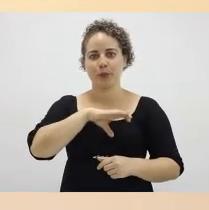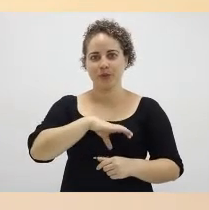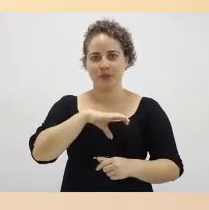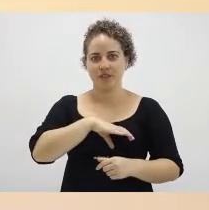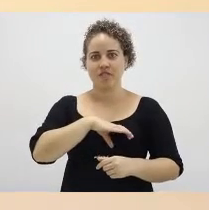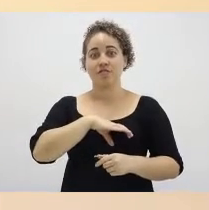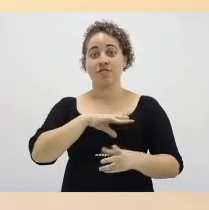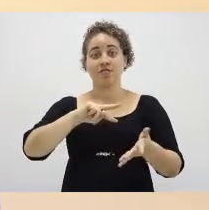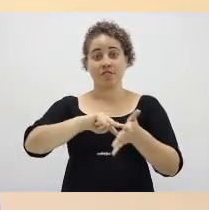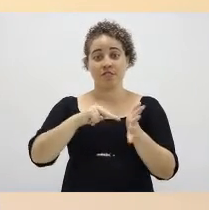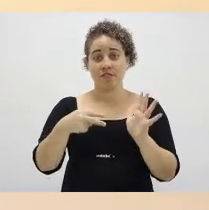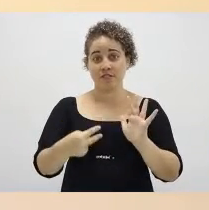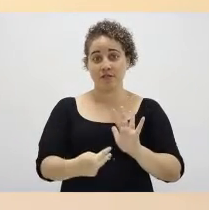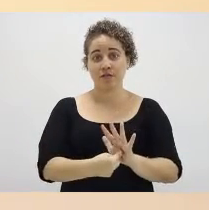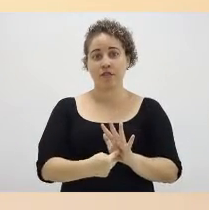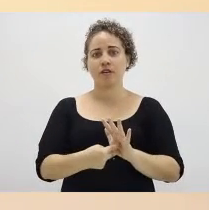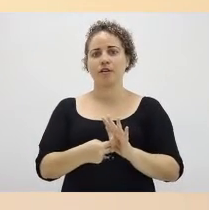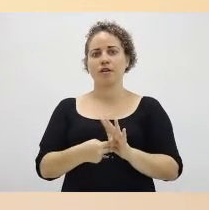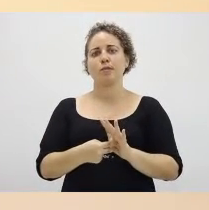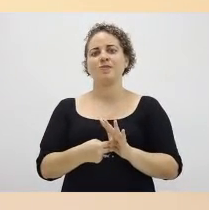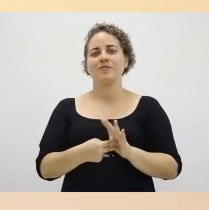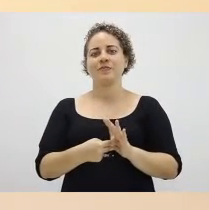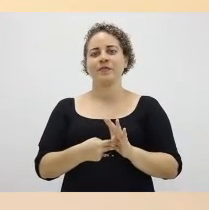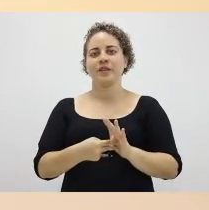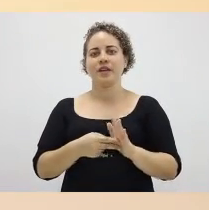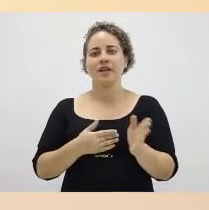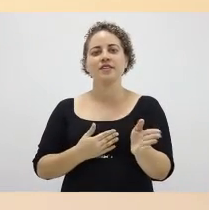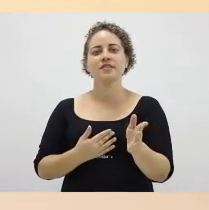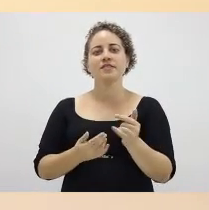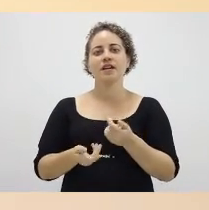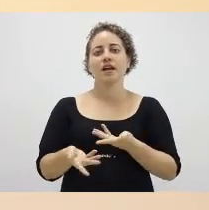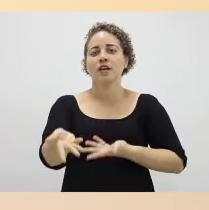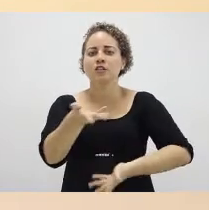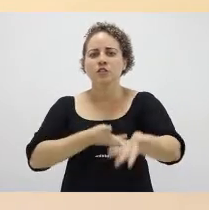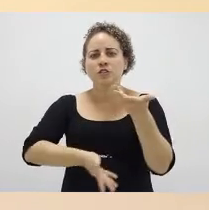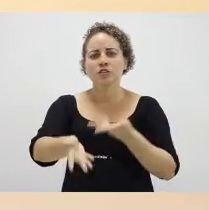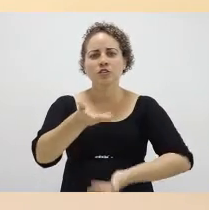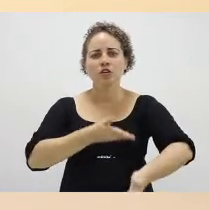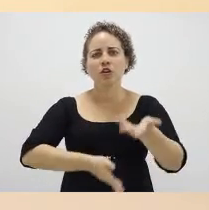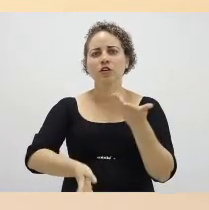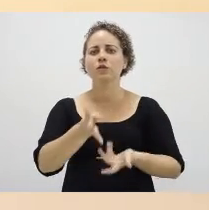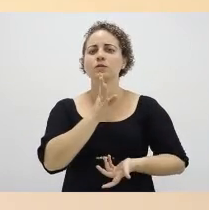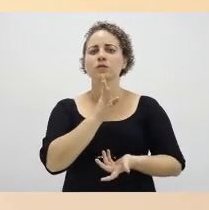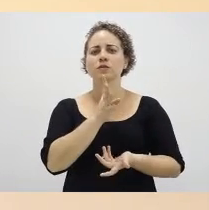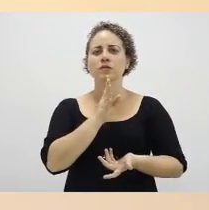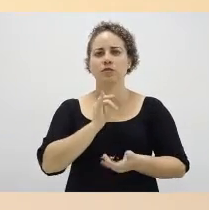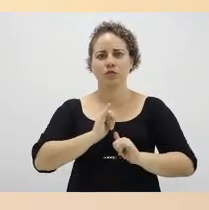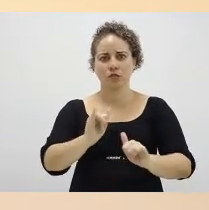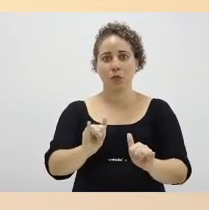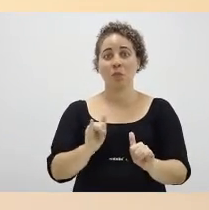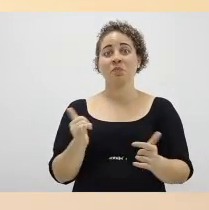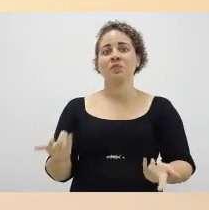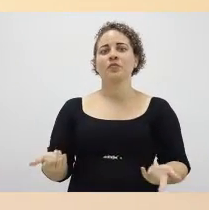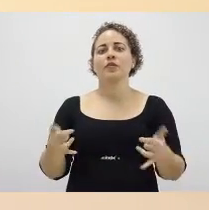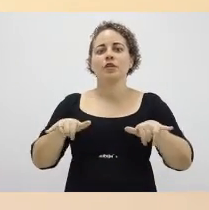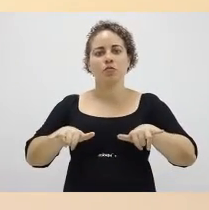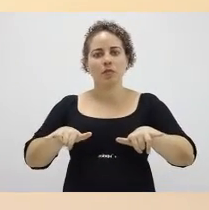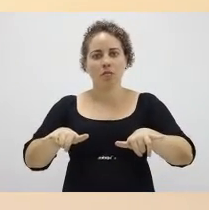que é a transferência eletrônica de dados. O que é isso? Imagine um supermercado.